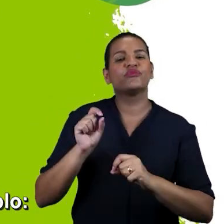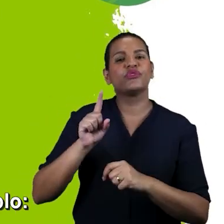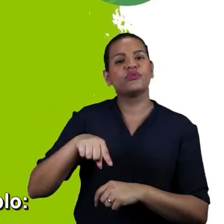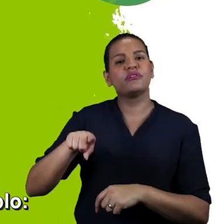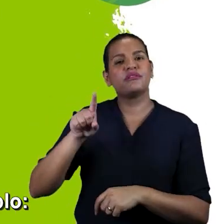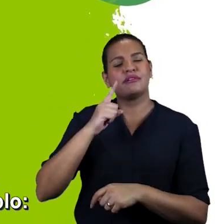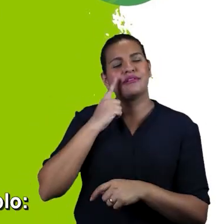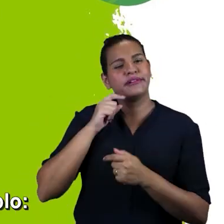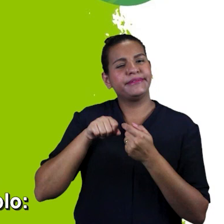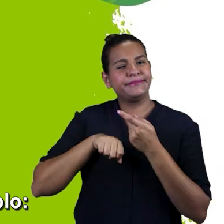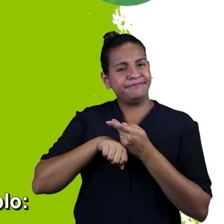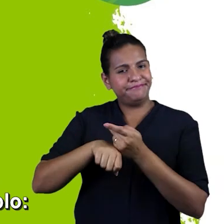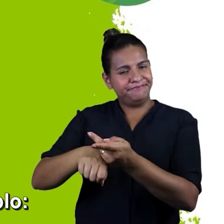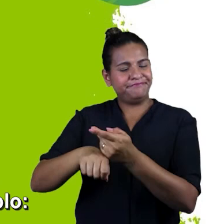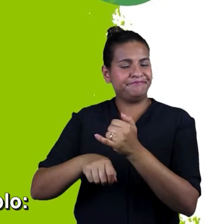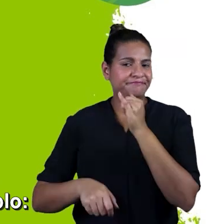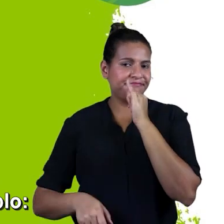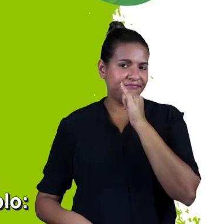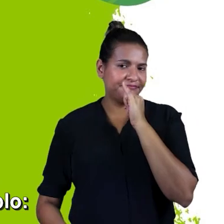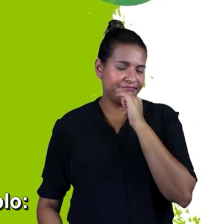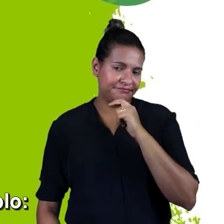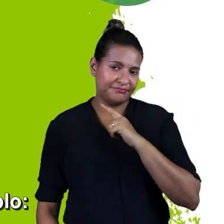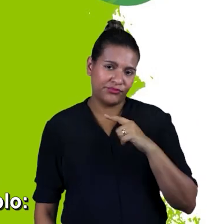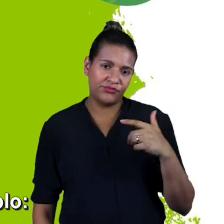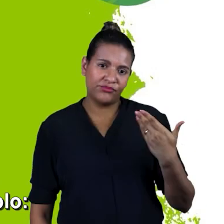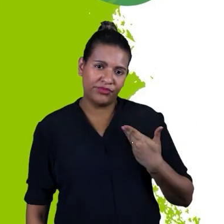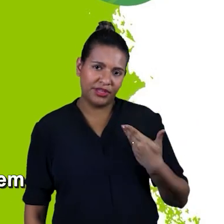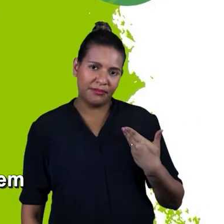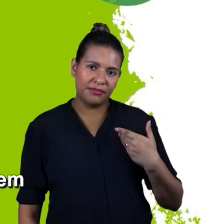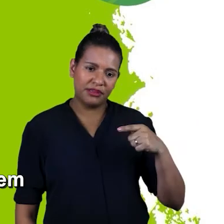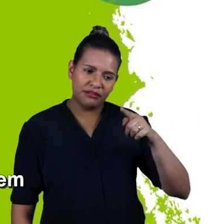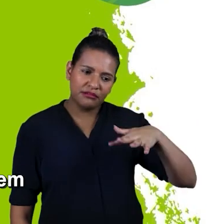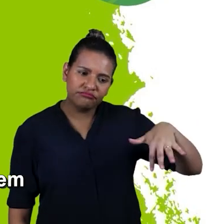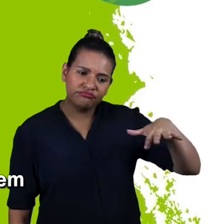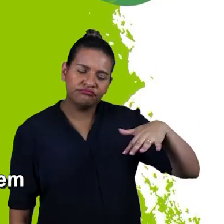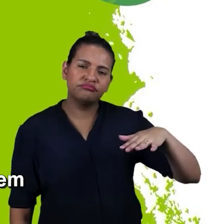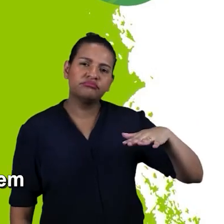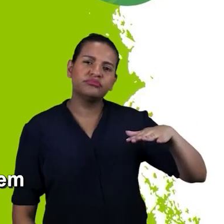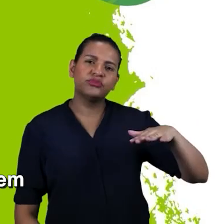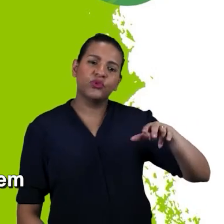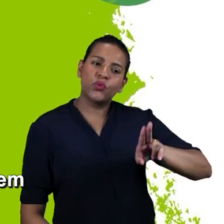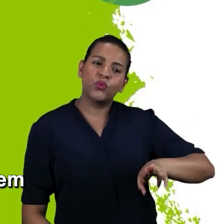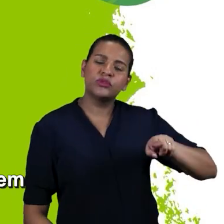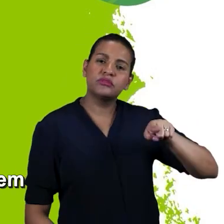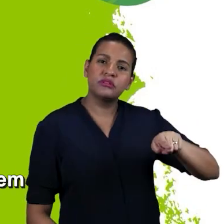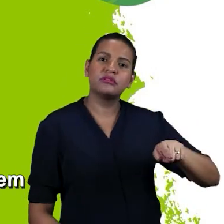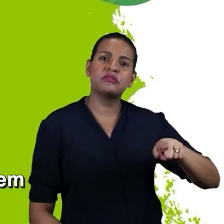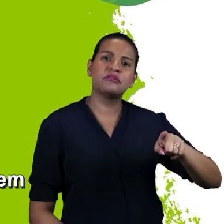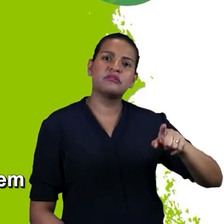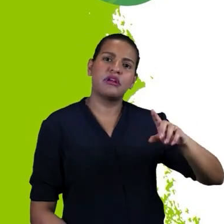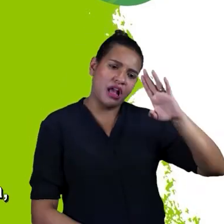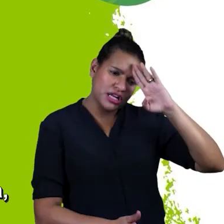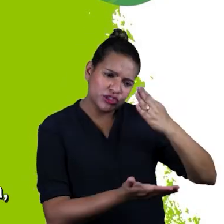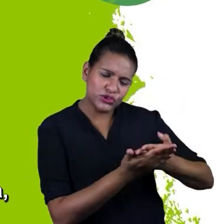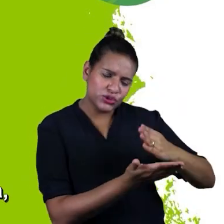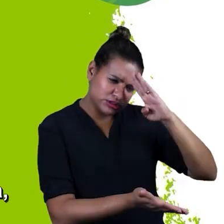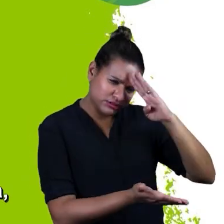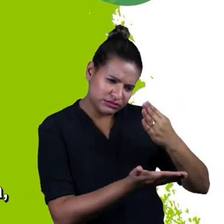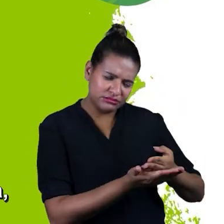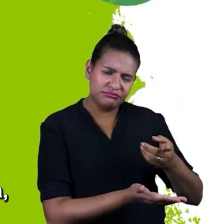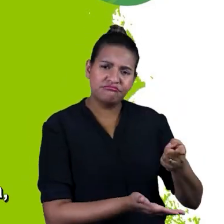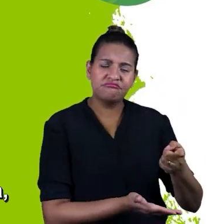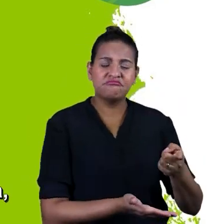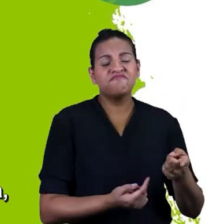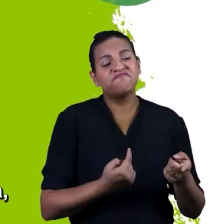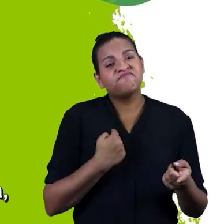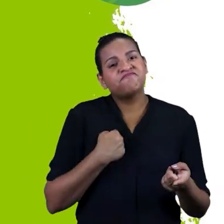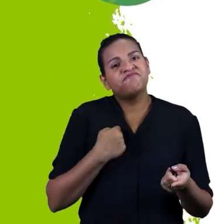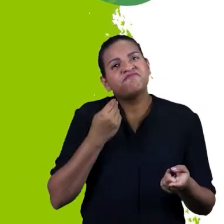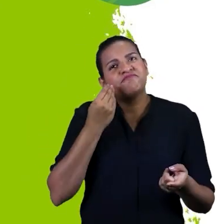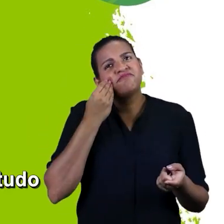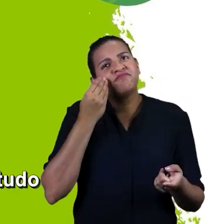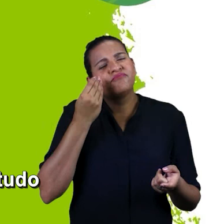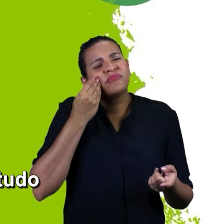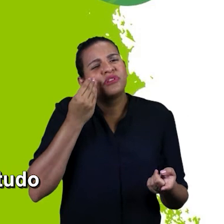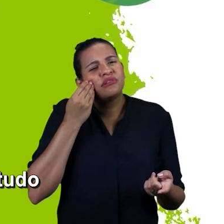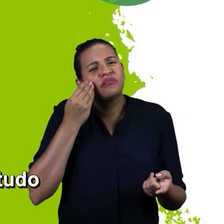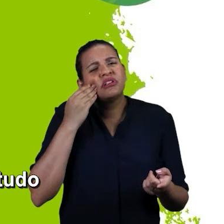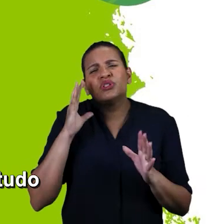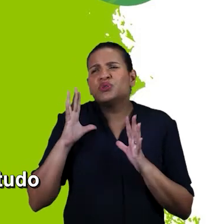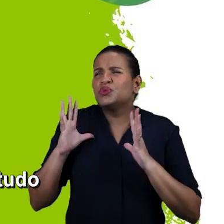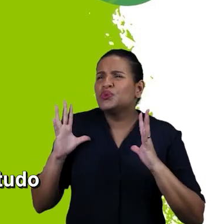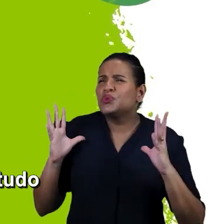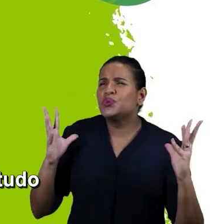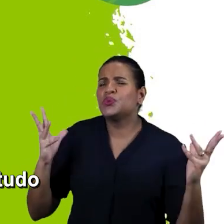você consome, sabe? Por exemplo, eu tenho amigas que só consomem um tipo de coisa e acreditam nesse tipo de coisa.